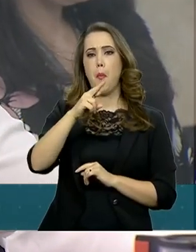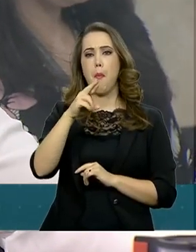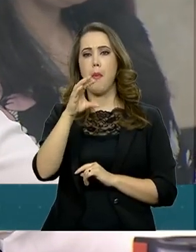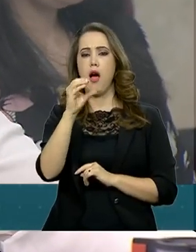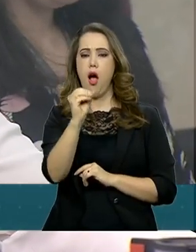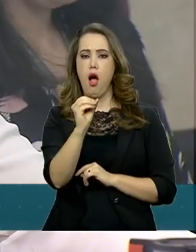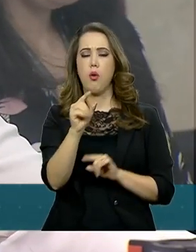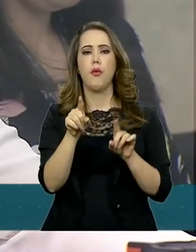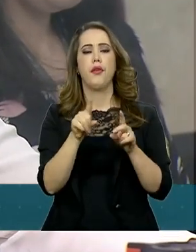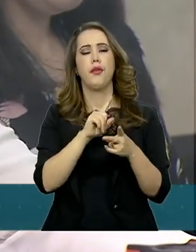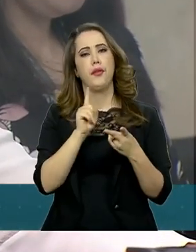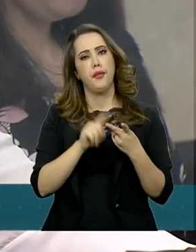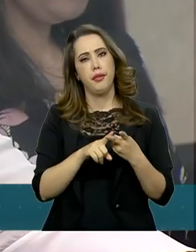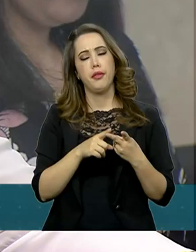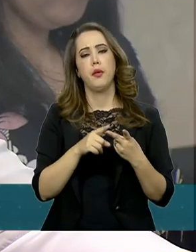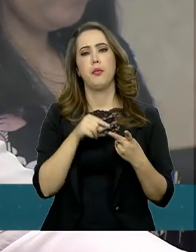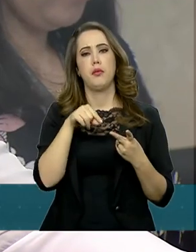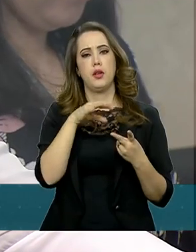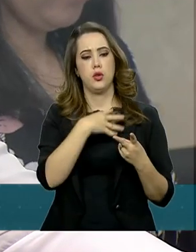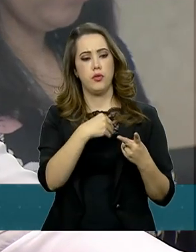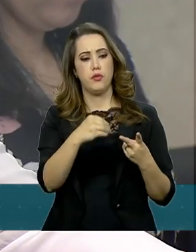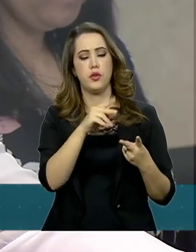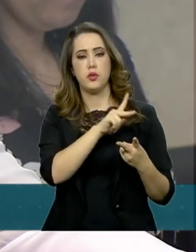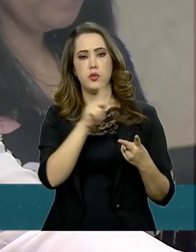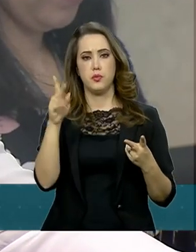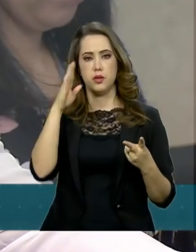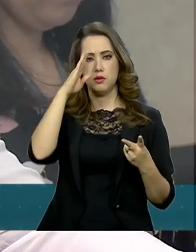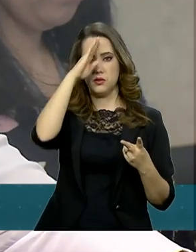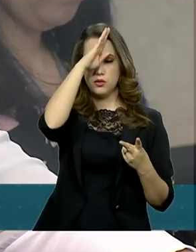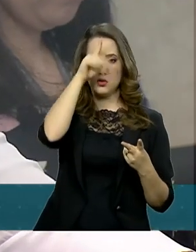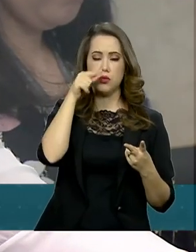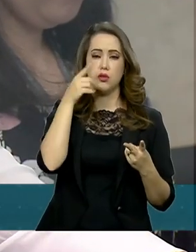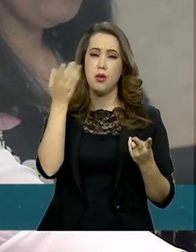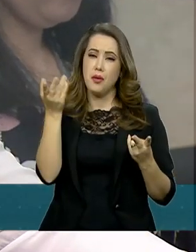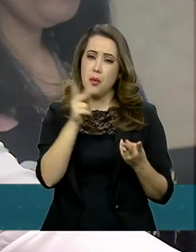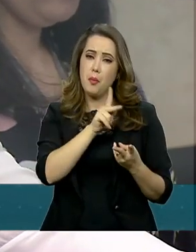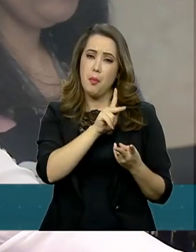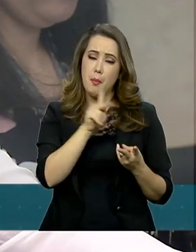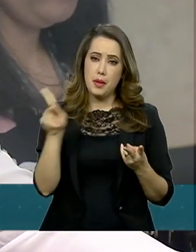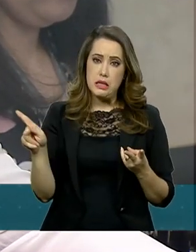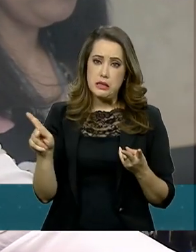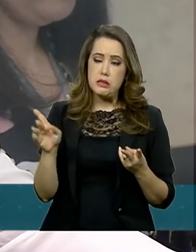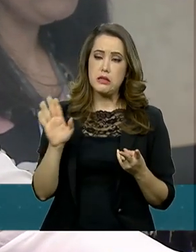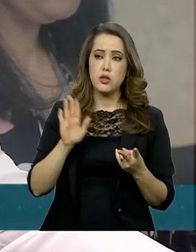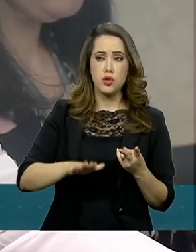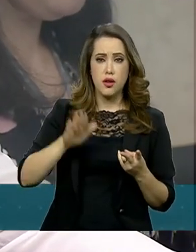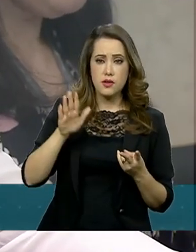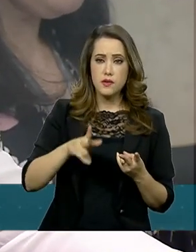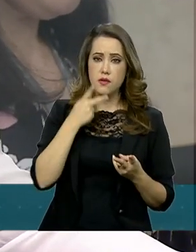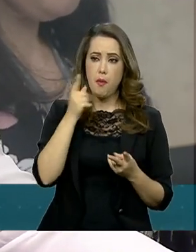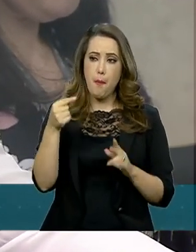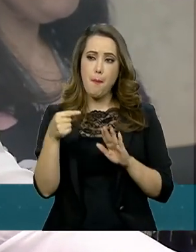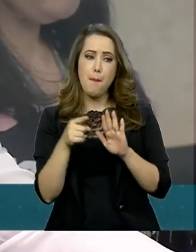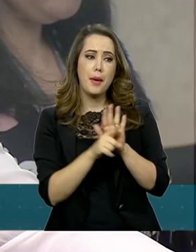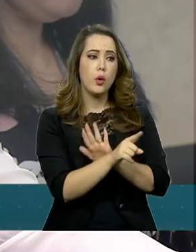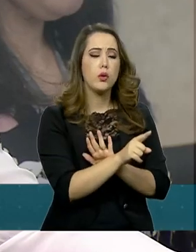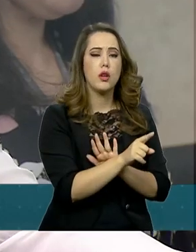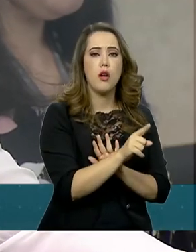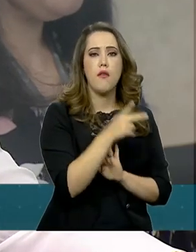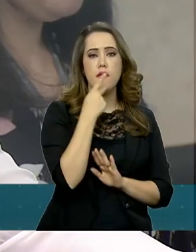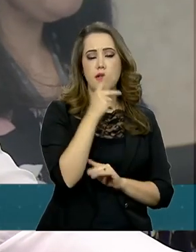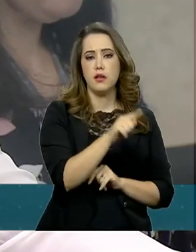indiretamente ou até diretamente também do filho do presidente carlos bolsonaro presidente em algumas declarações quando foi questionado